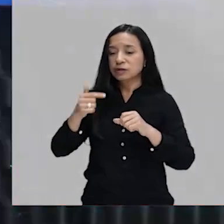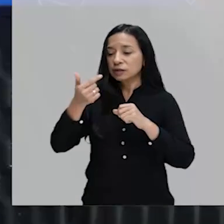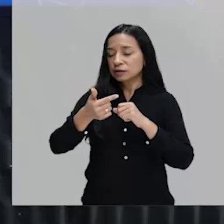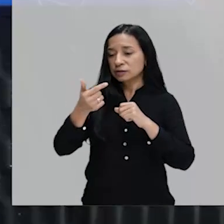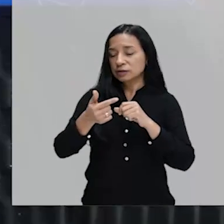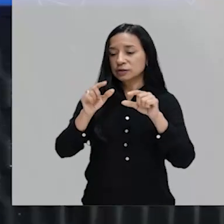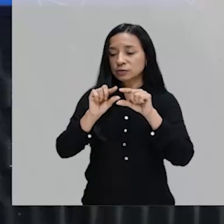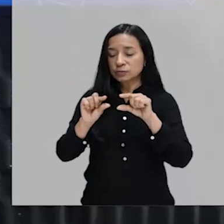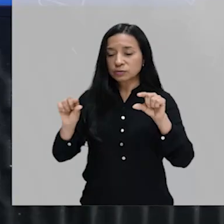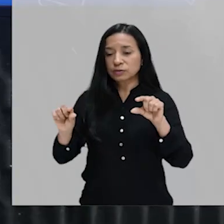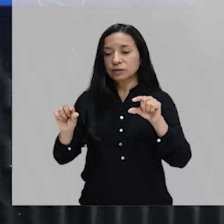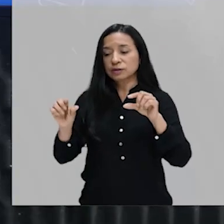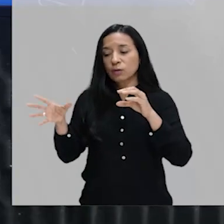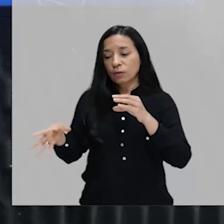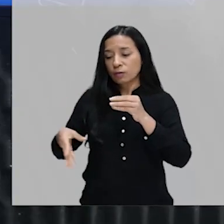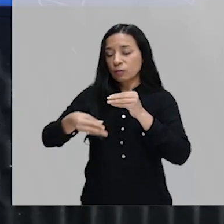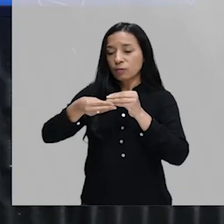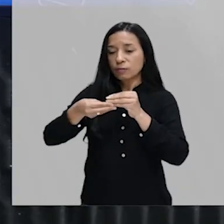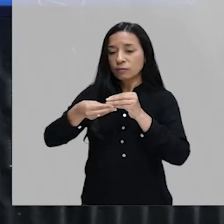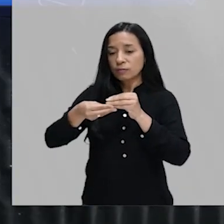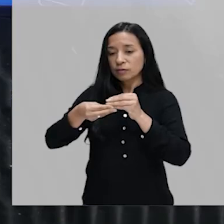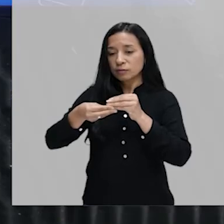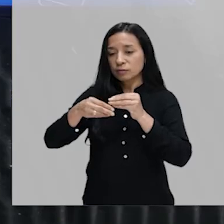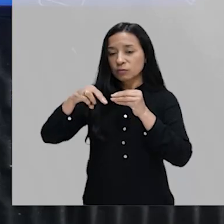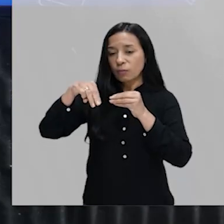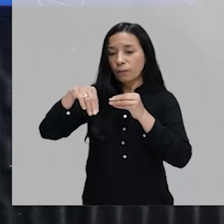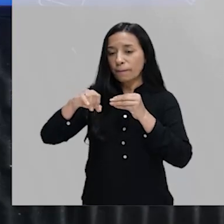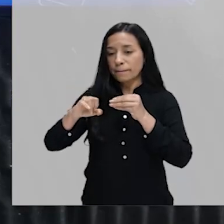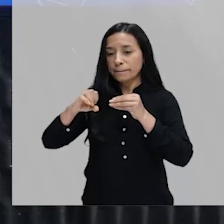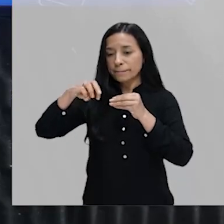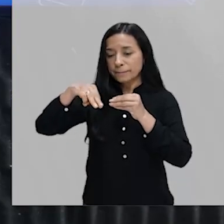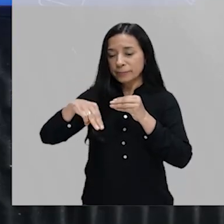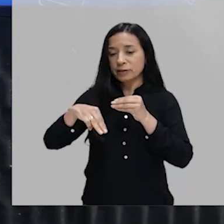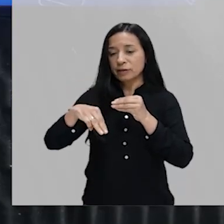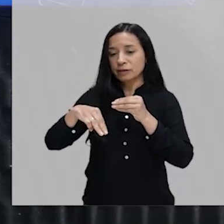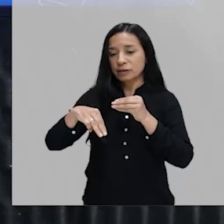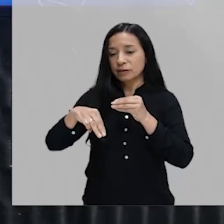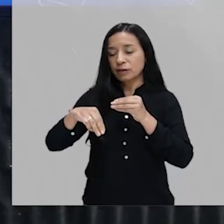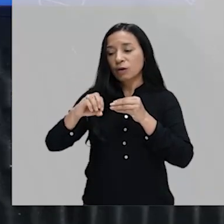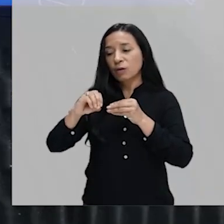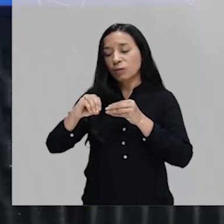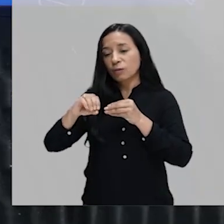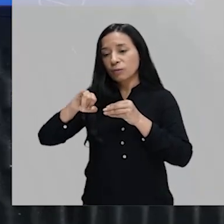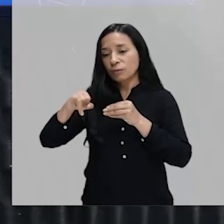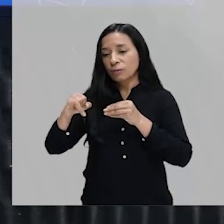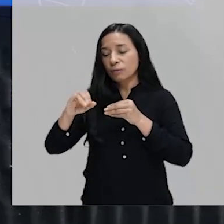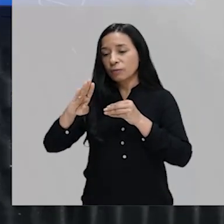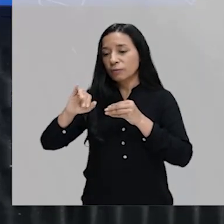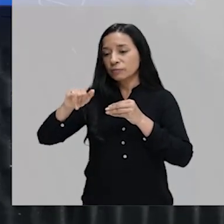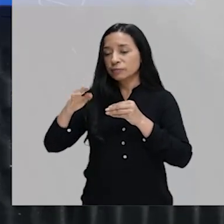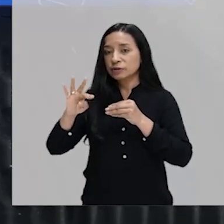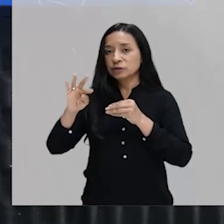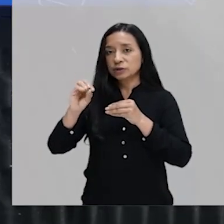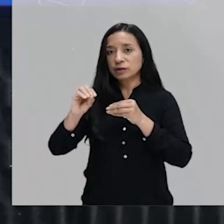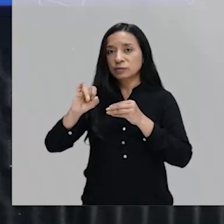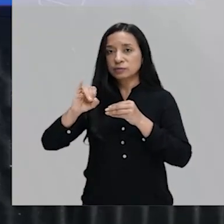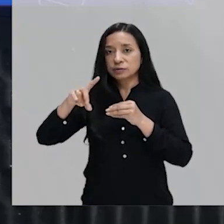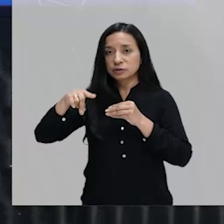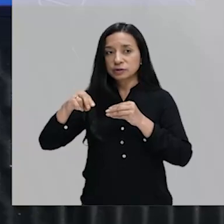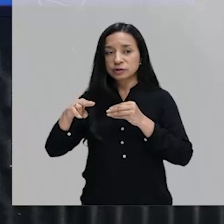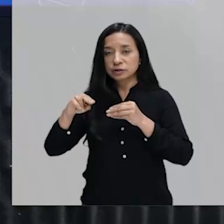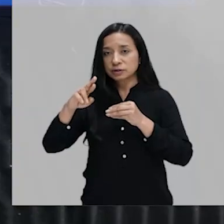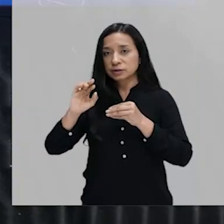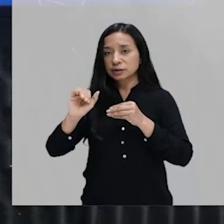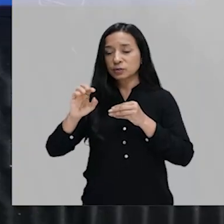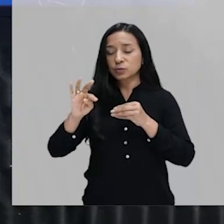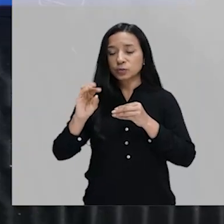me é o complemento e, portanto, o objeto indireto, uma vez que vem depois da preposição. Então, observe aí quando